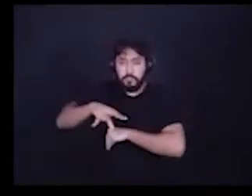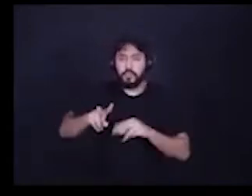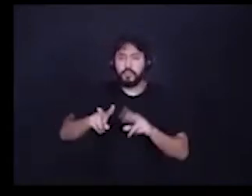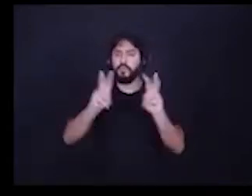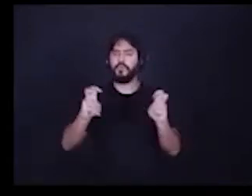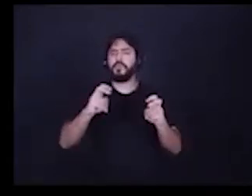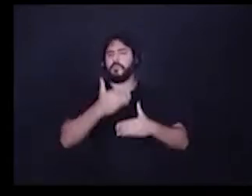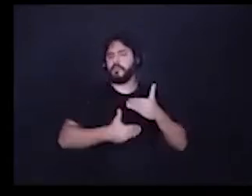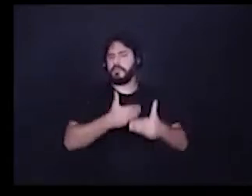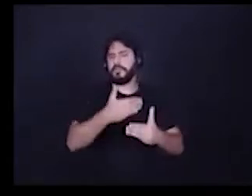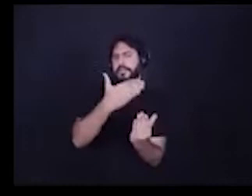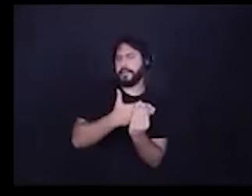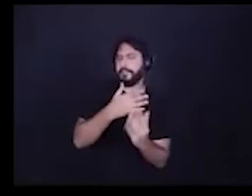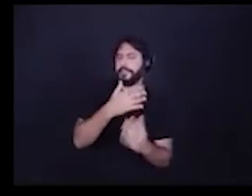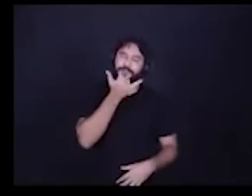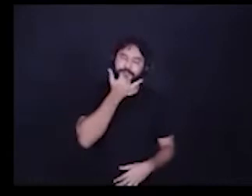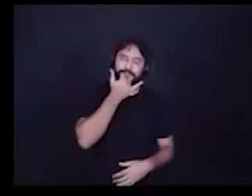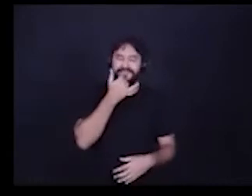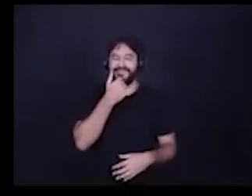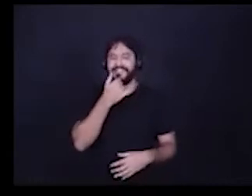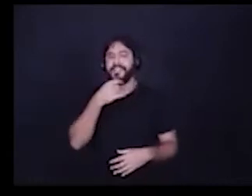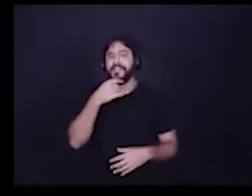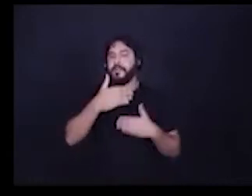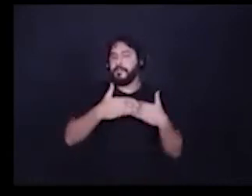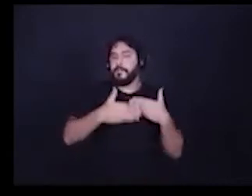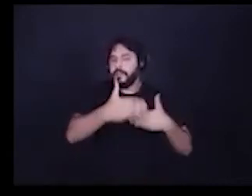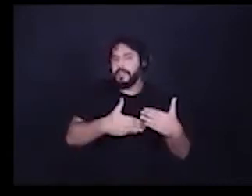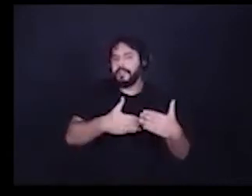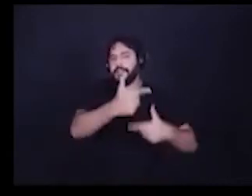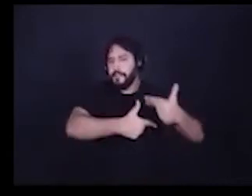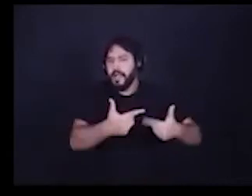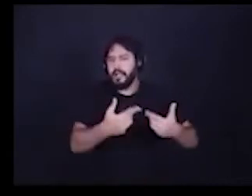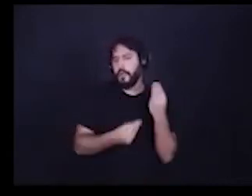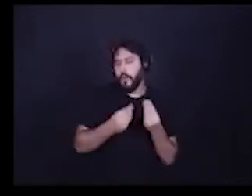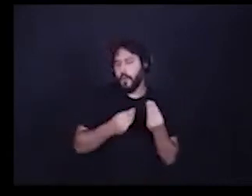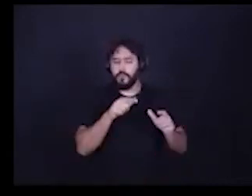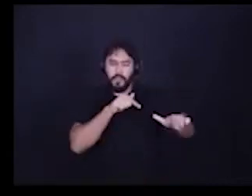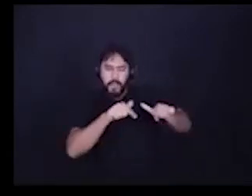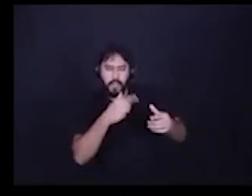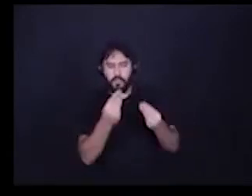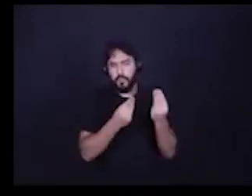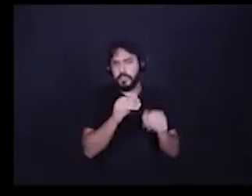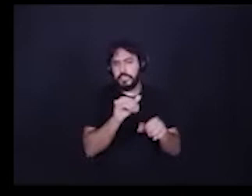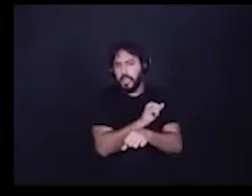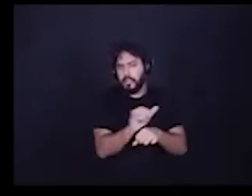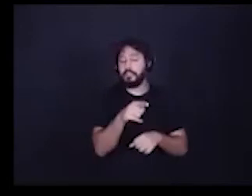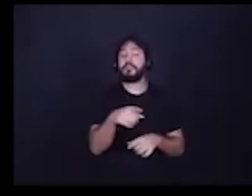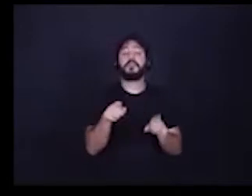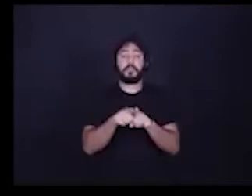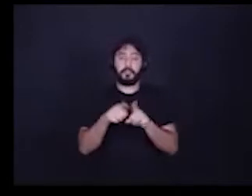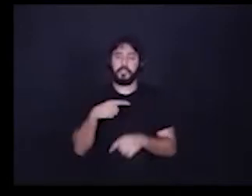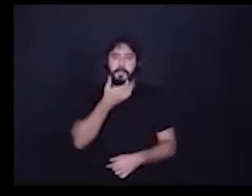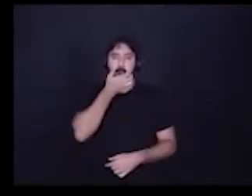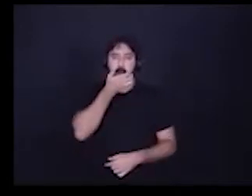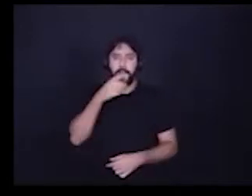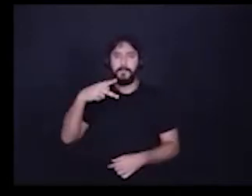sobre o meu processo de trabalho. E essa é uma ideia que eu gosto muito. Tem até um episódio do podcast Diagrama, que eu gravei junto com o Rogério Lionzo, que